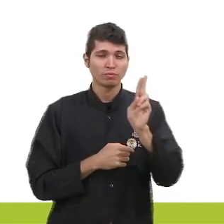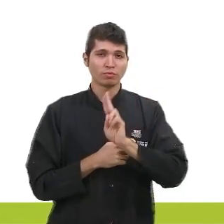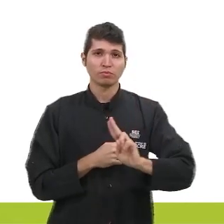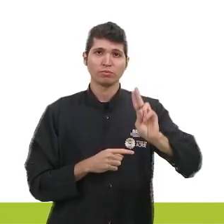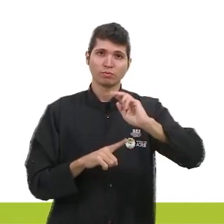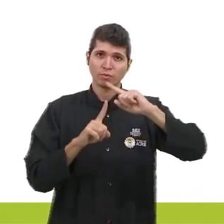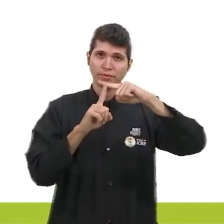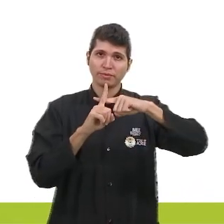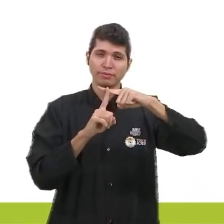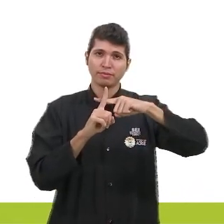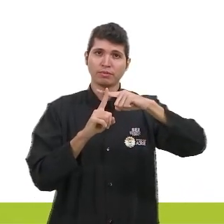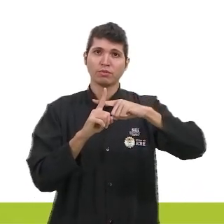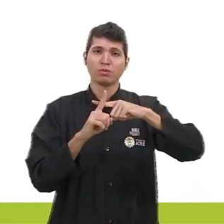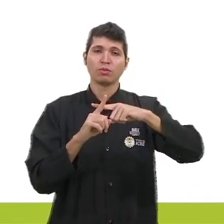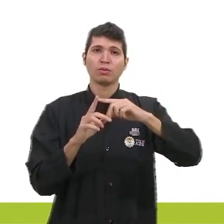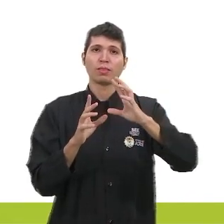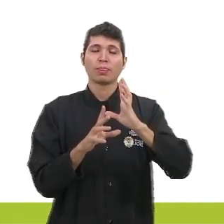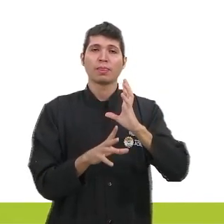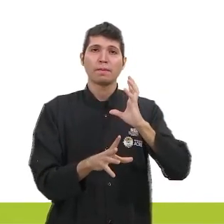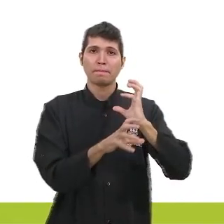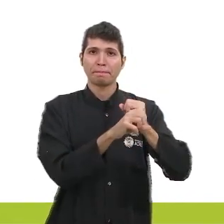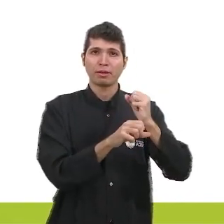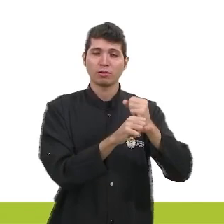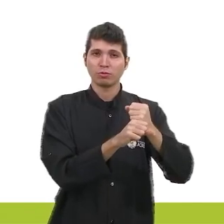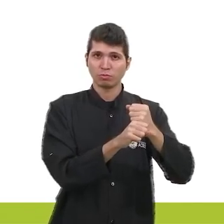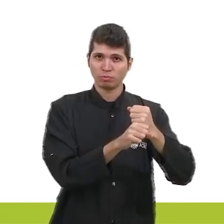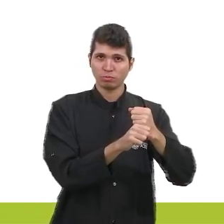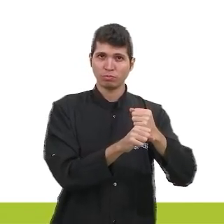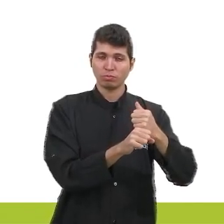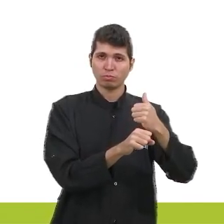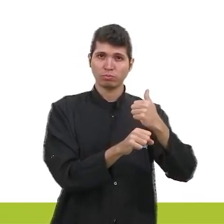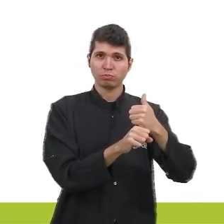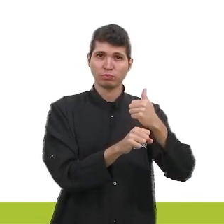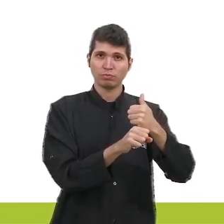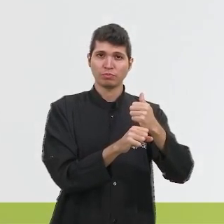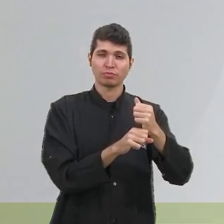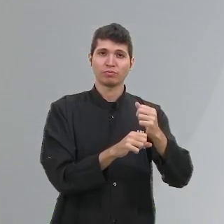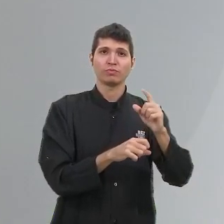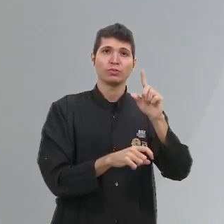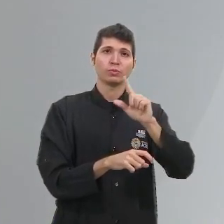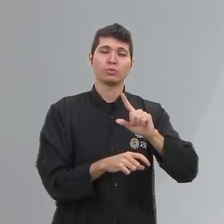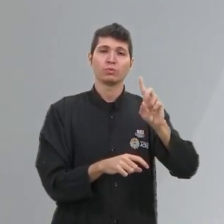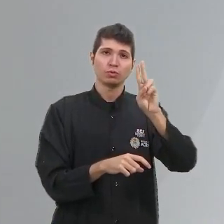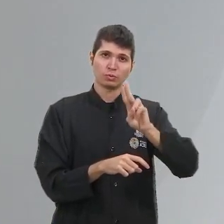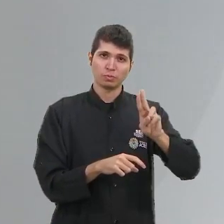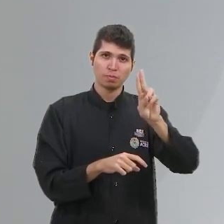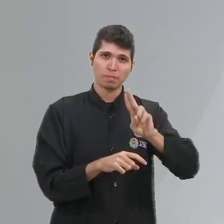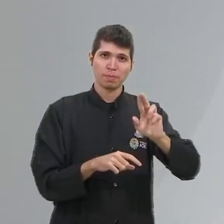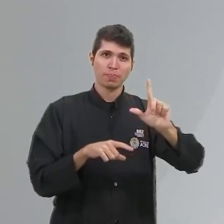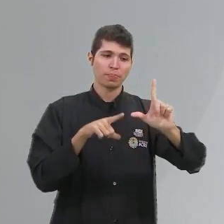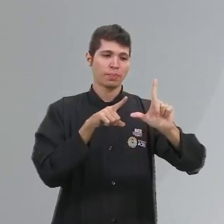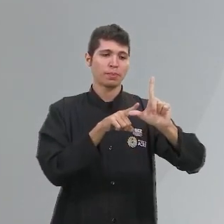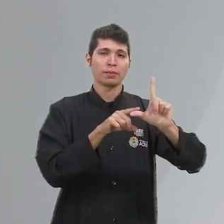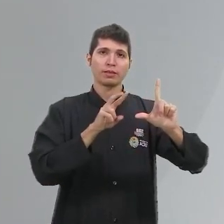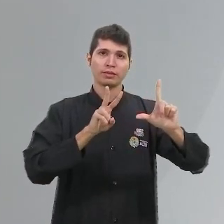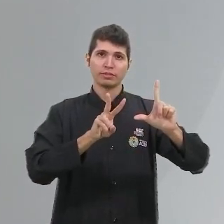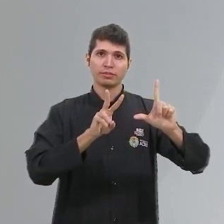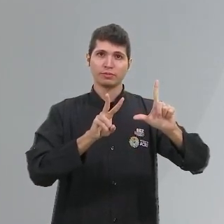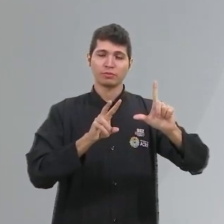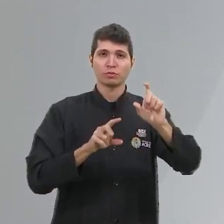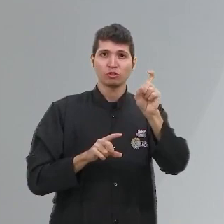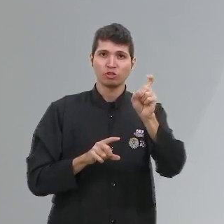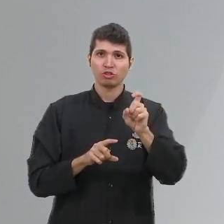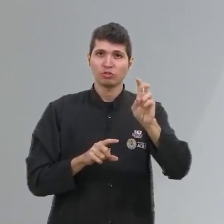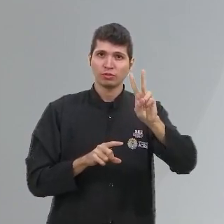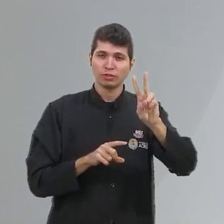Então eu tenho aqui, ó, no primeiro cálculo, eu vou aplicar a ideia do y vértice. Então, professor, vem comigo aqui, ó. Eu tenho a ideia de x vértice e